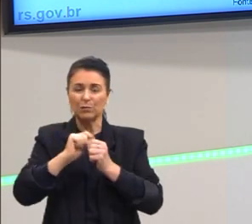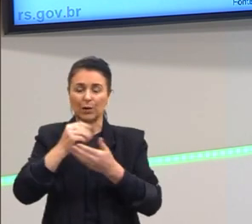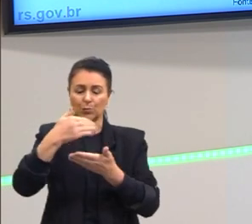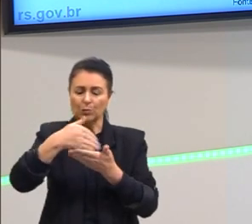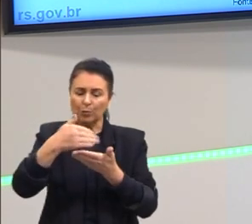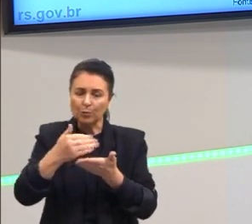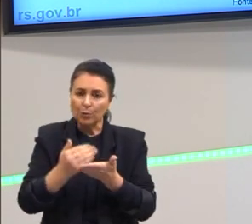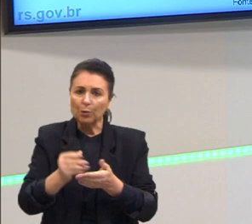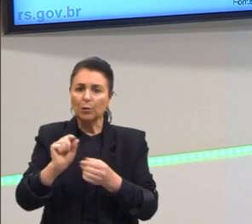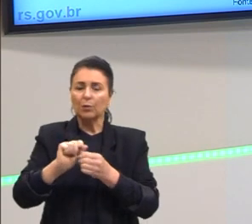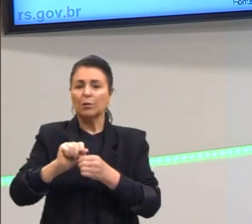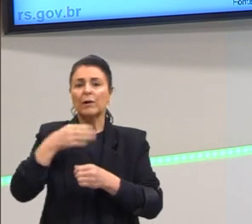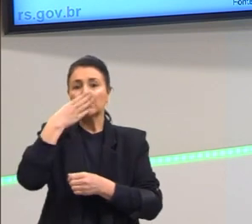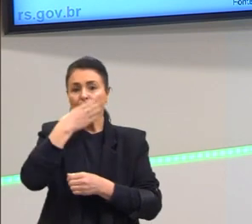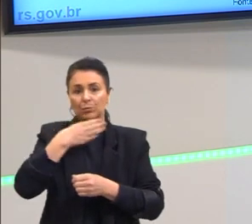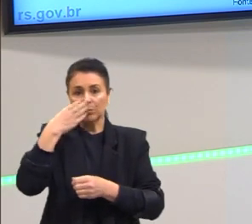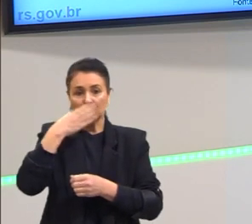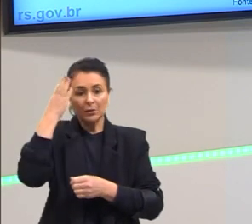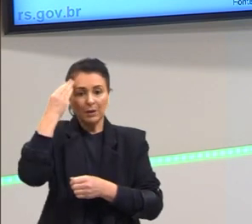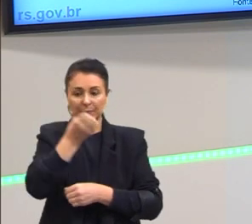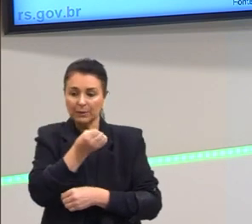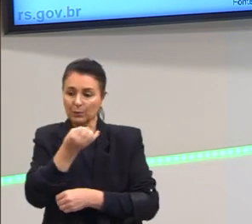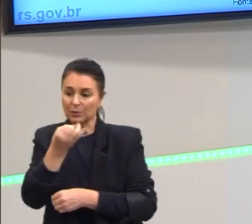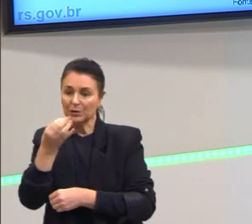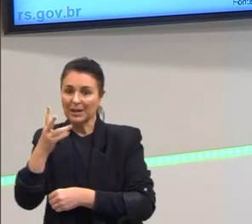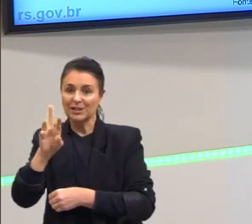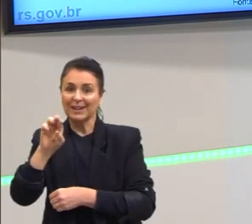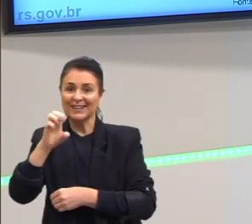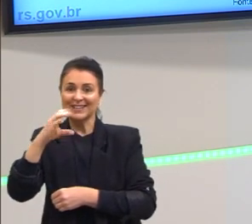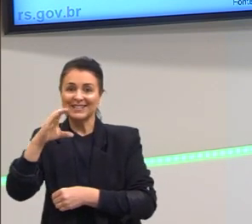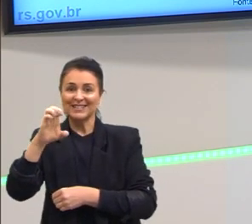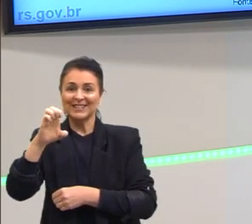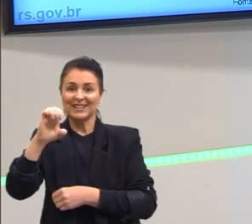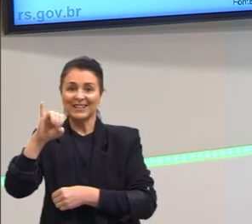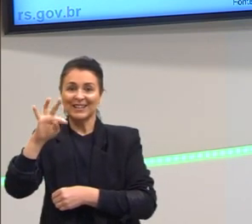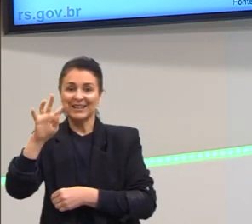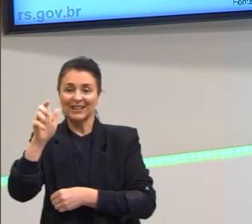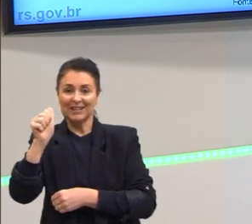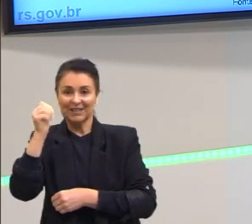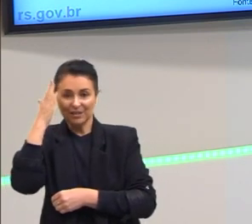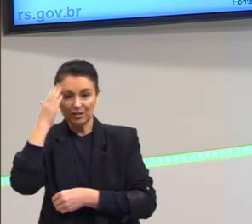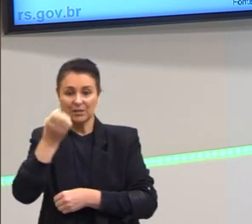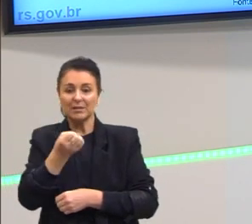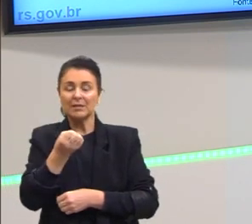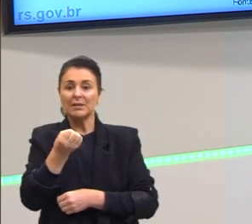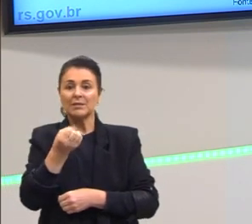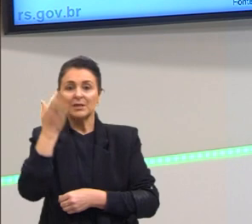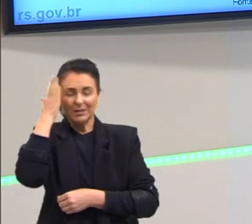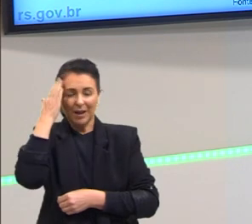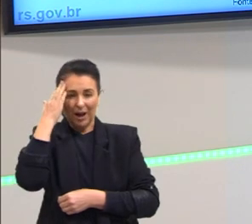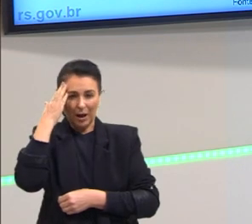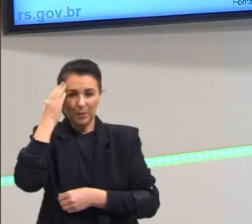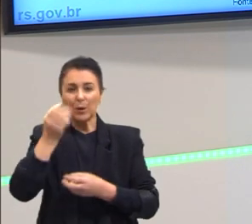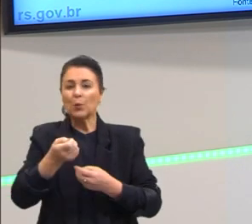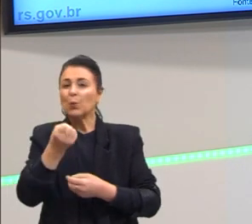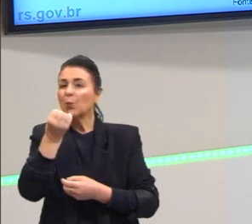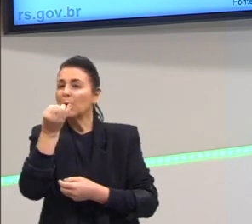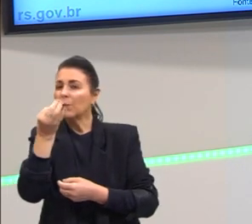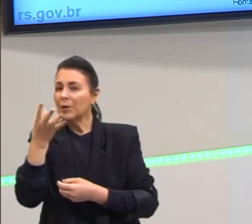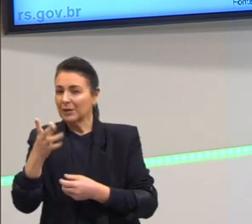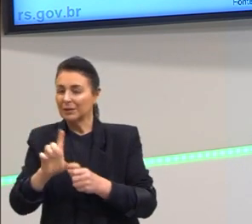ou faz um dos a receita a gente consegue saber o rendimento final dessa receita nos aprendemos